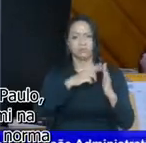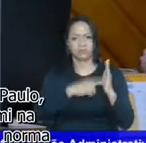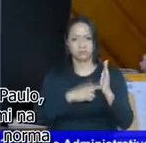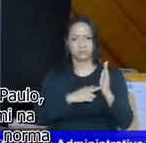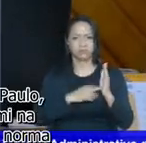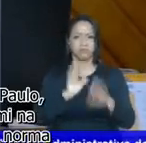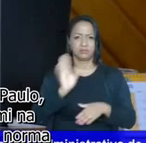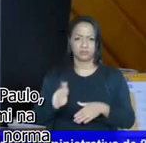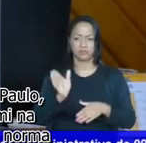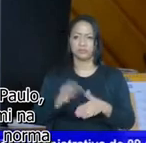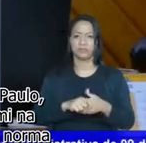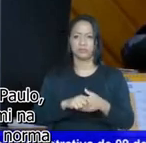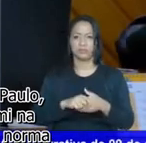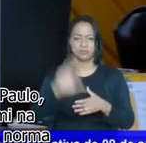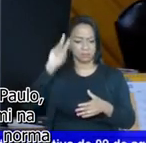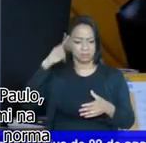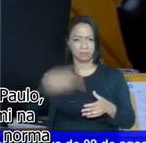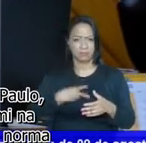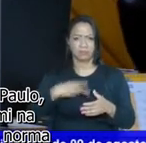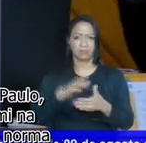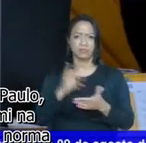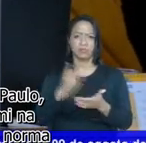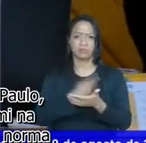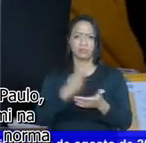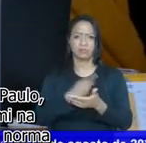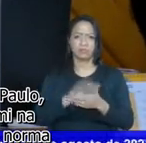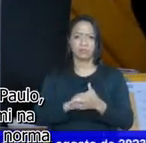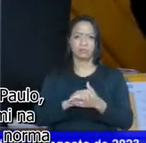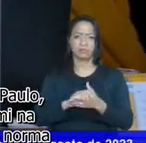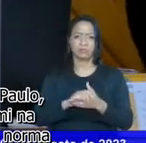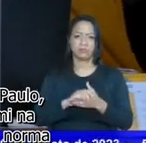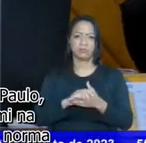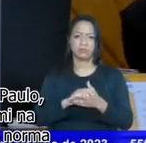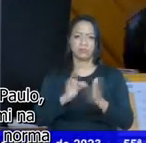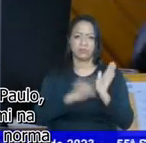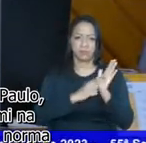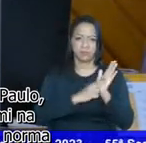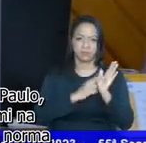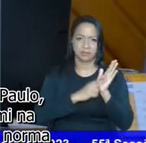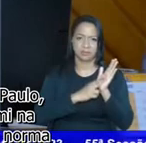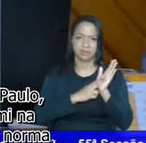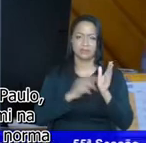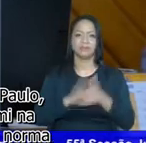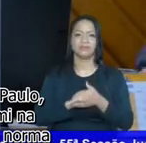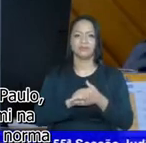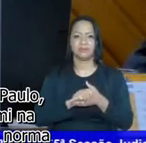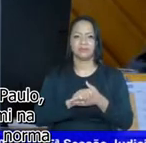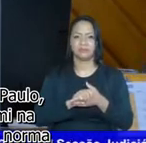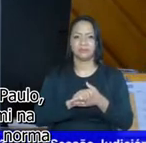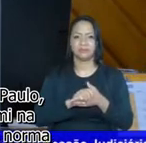e aquilo que eu reconheço meu erro, doutor Paulo. Quando eu estou errado, eu assumo, como eu assumi na sessão passada. Eu estava